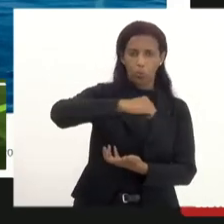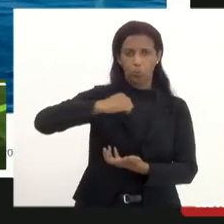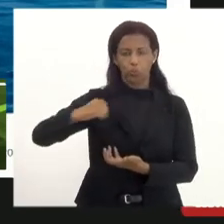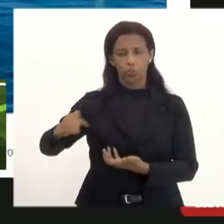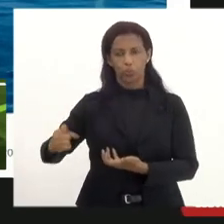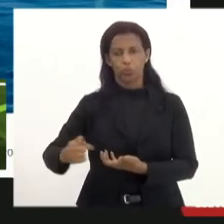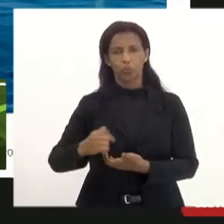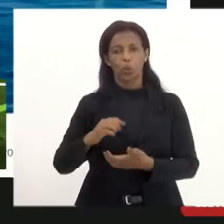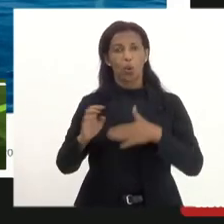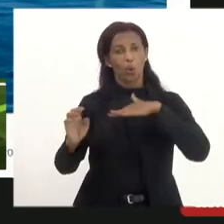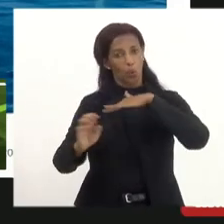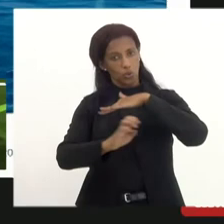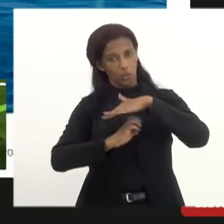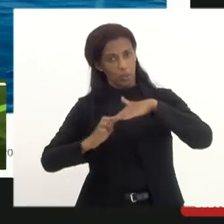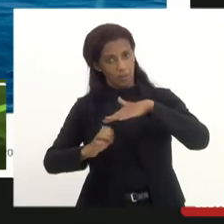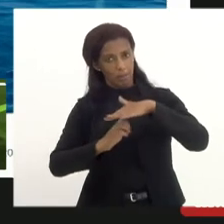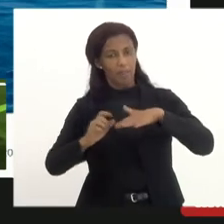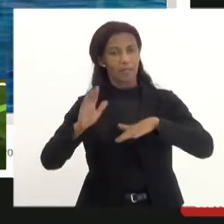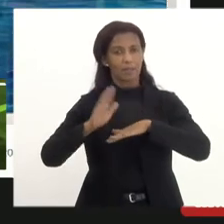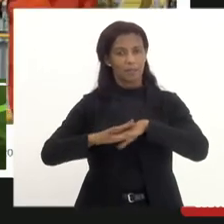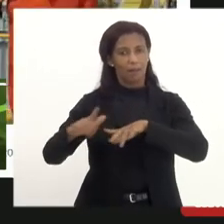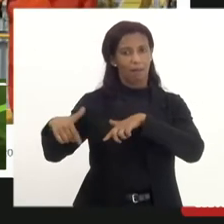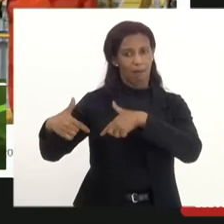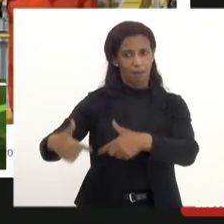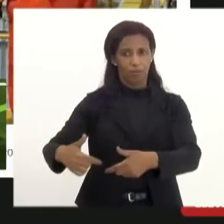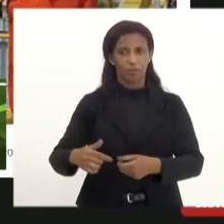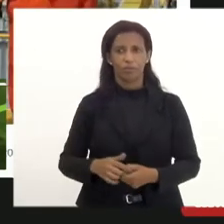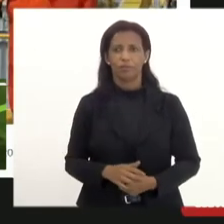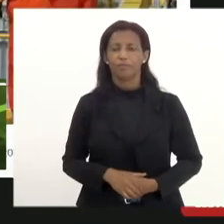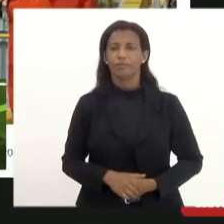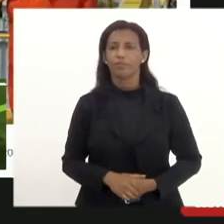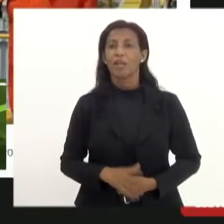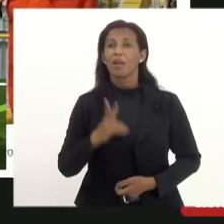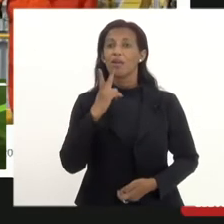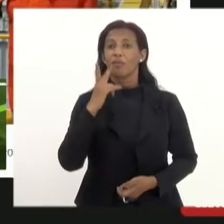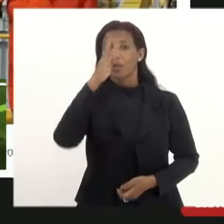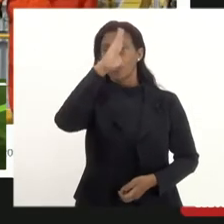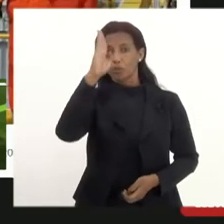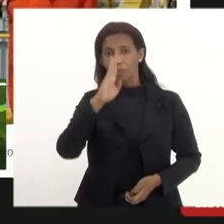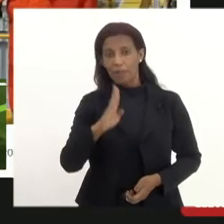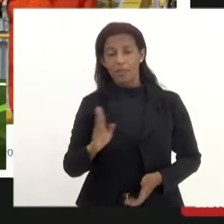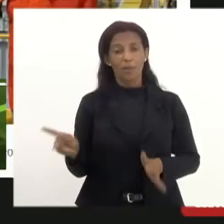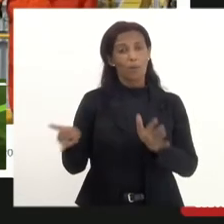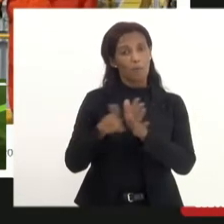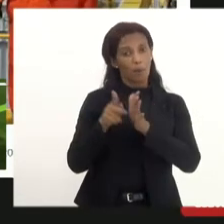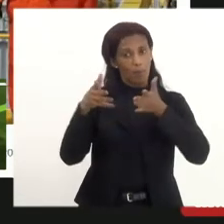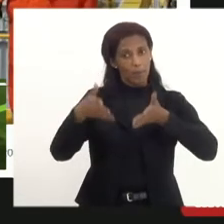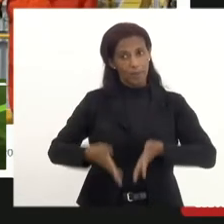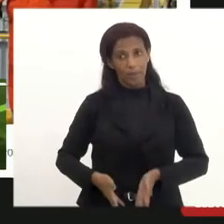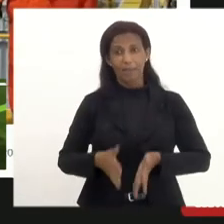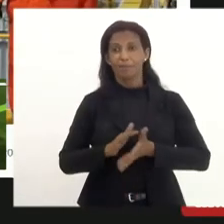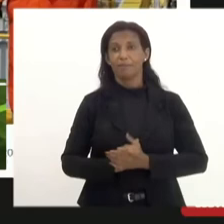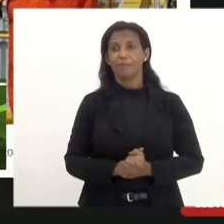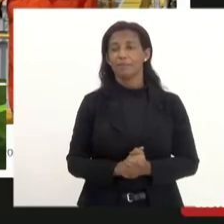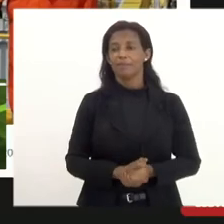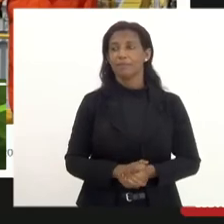a empresa atua. Falando do Brasil, o Brasil